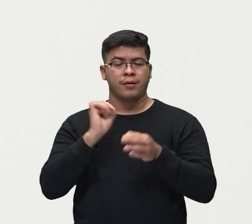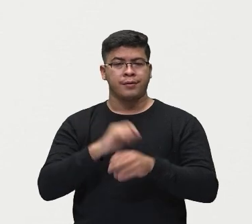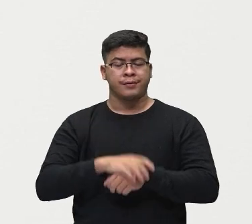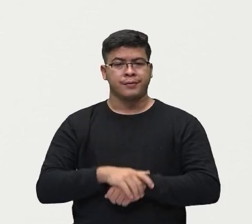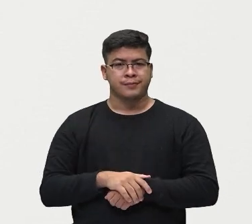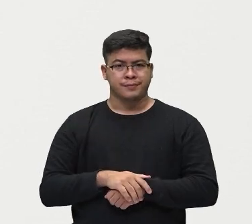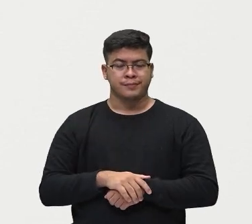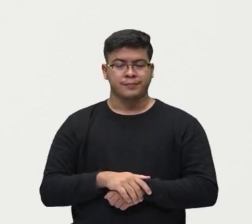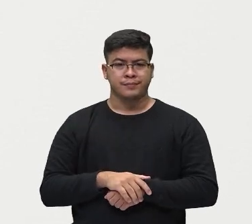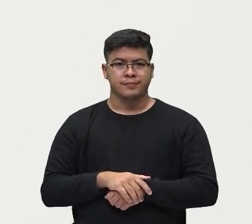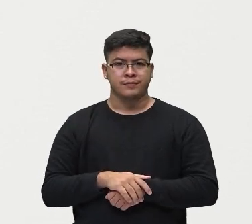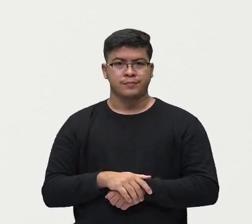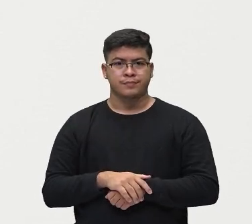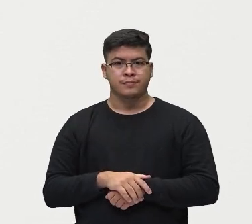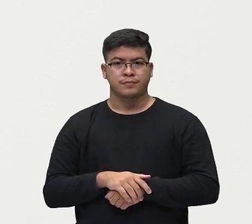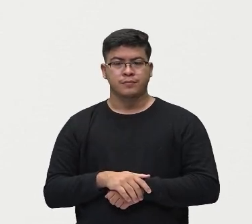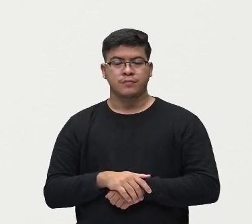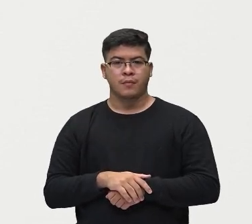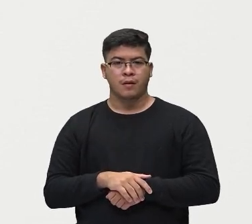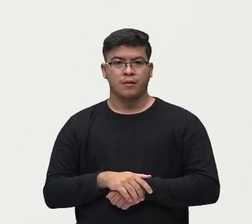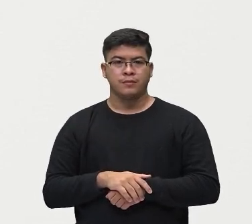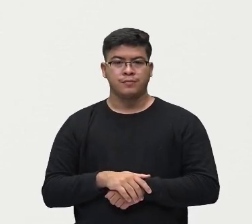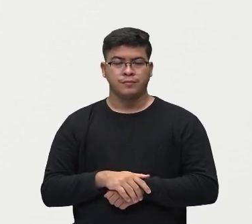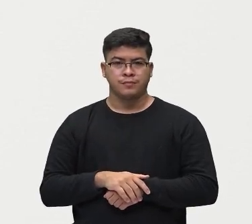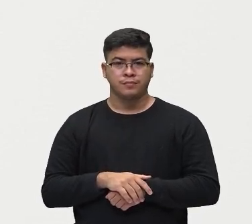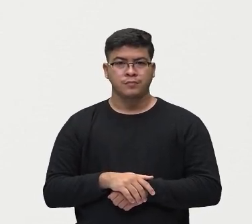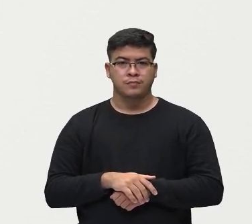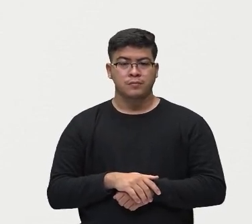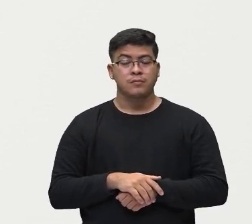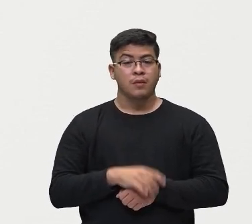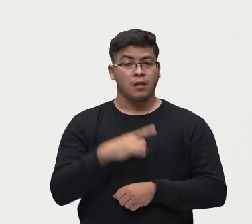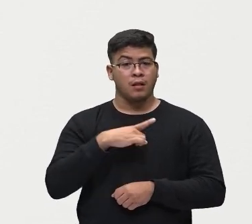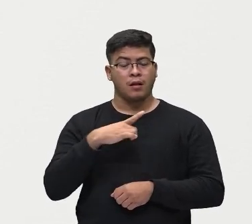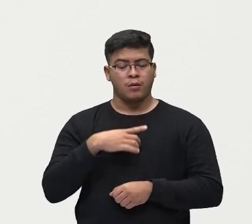está marcando ali de forma numérica